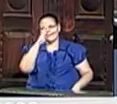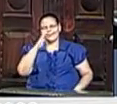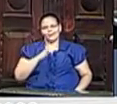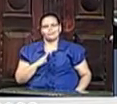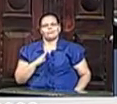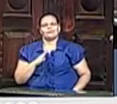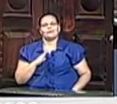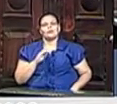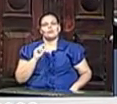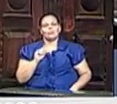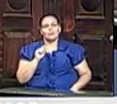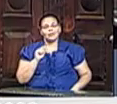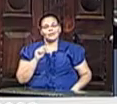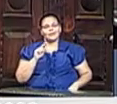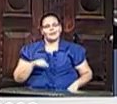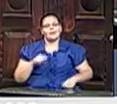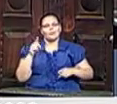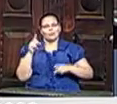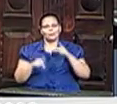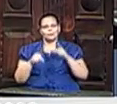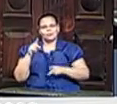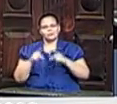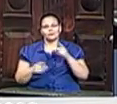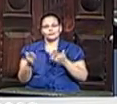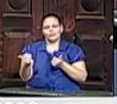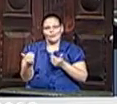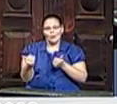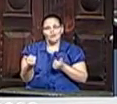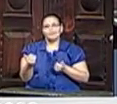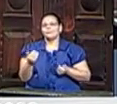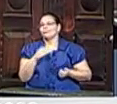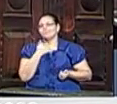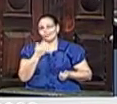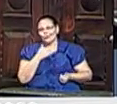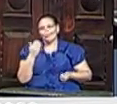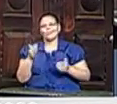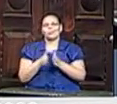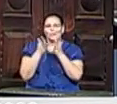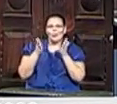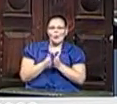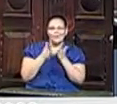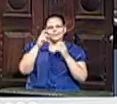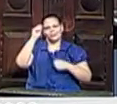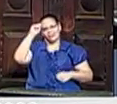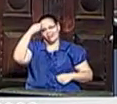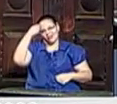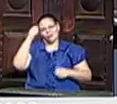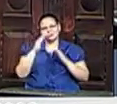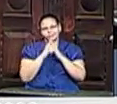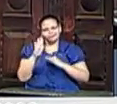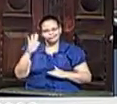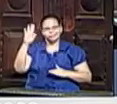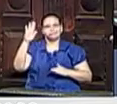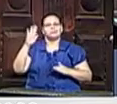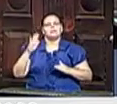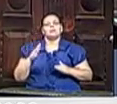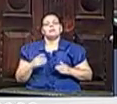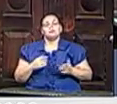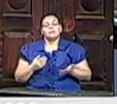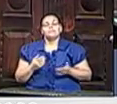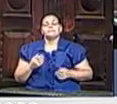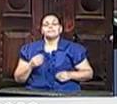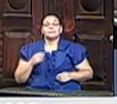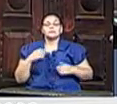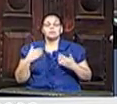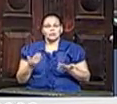verdadeiro genocídio de sua população juvenil, principalmente pobres, negros, das periferias dos grandes centros